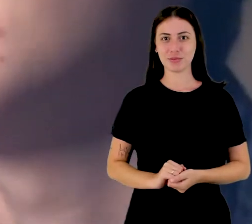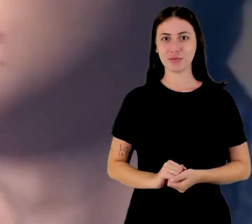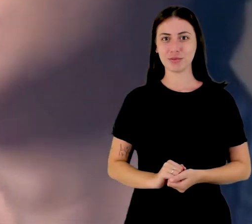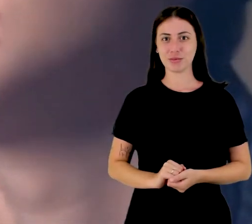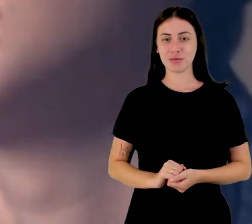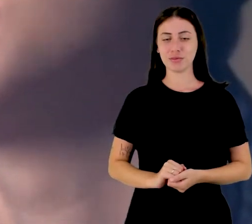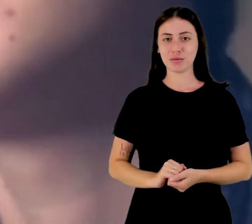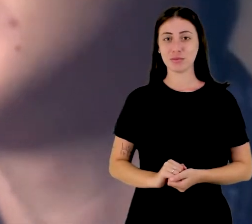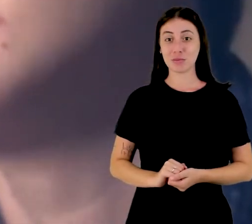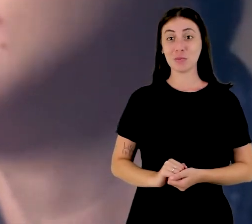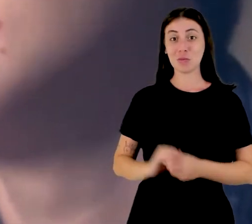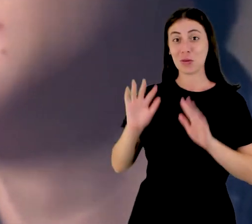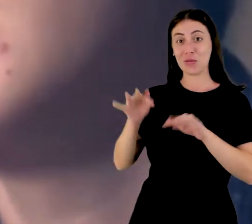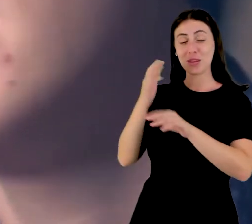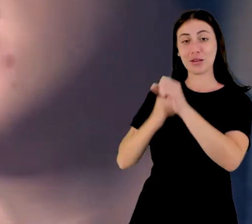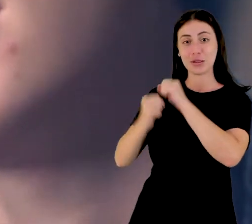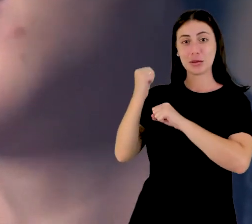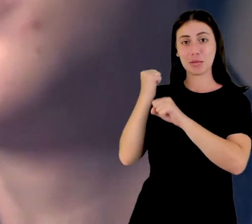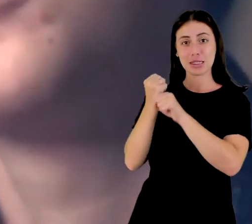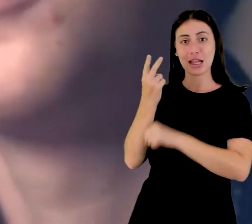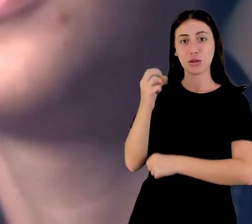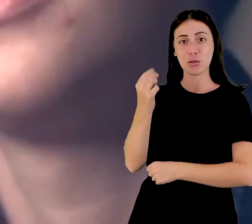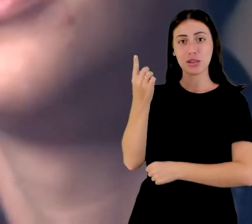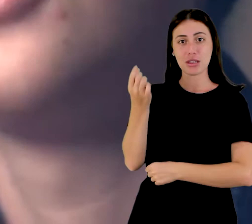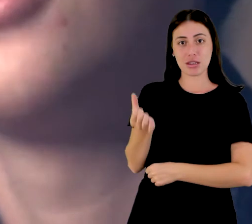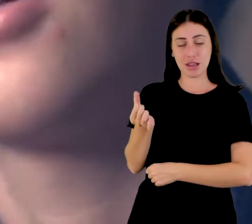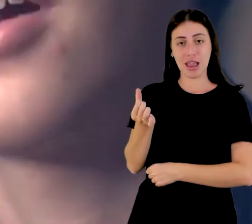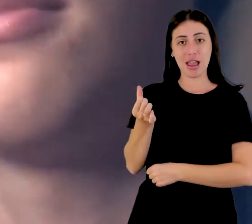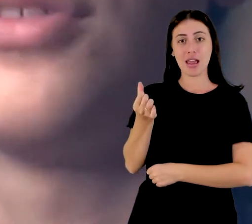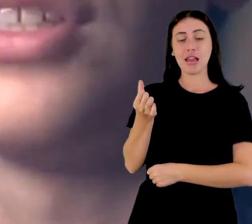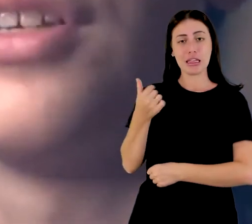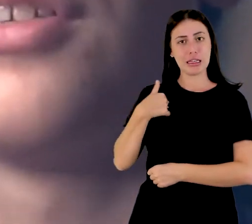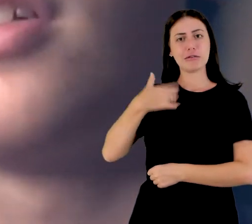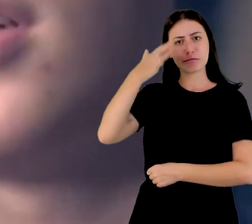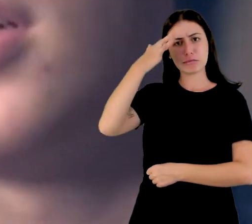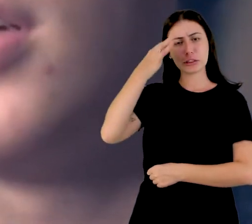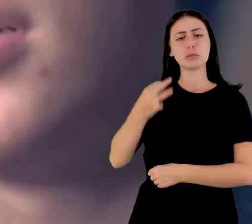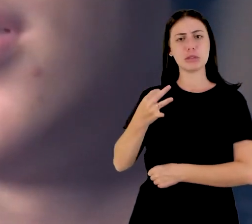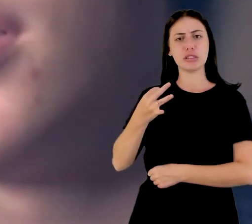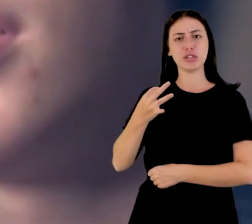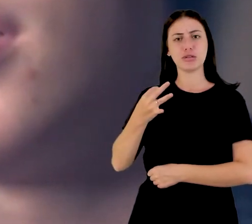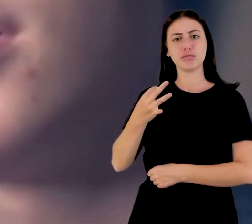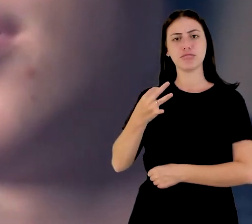No final do ano passado, de 2016, eu meio que entendi qual que era meu gênero.